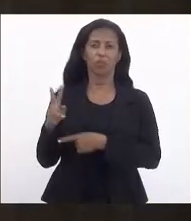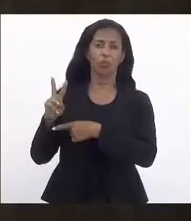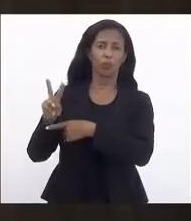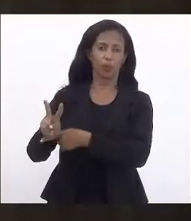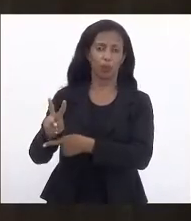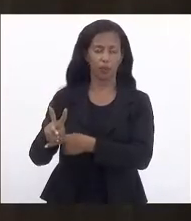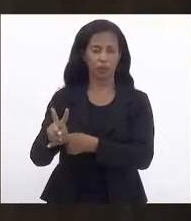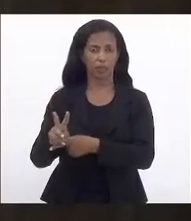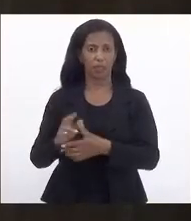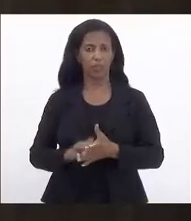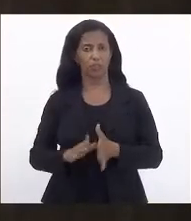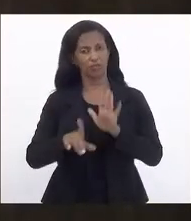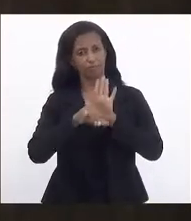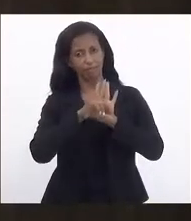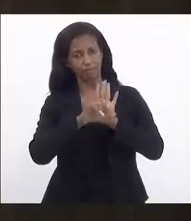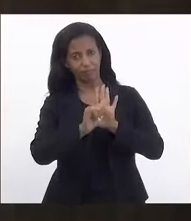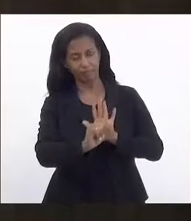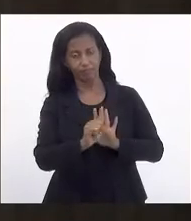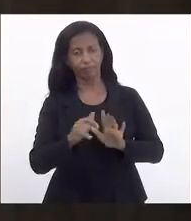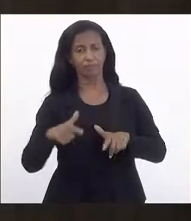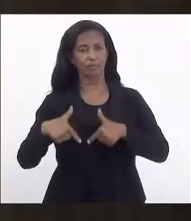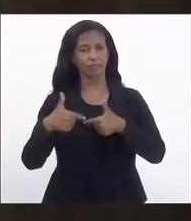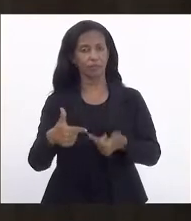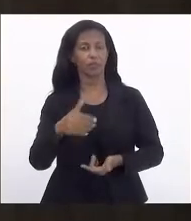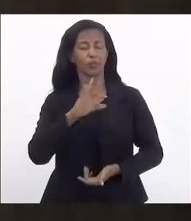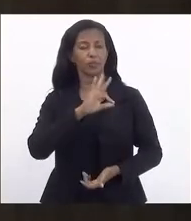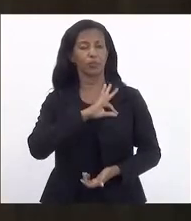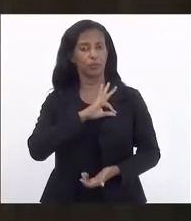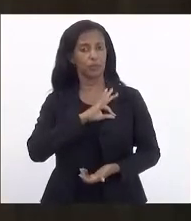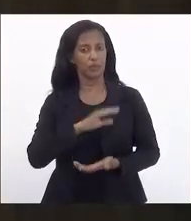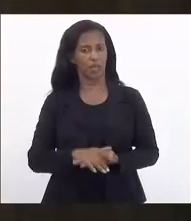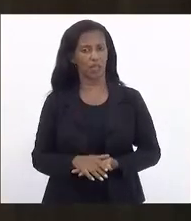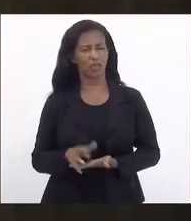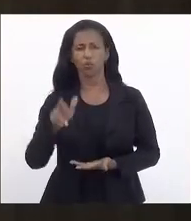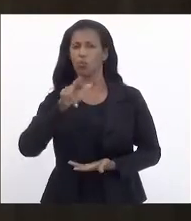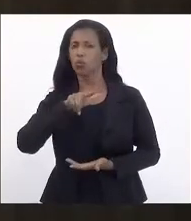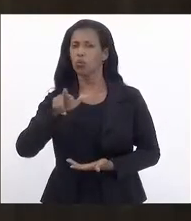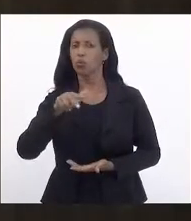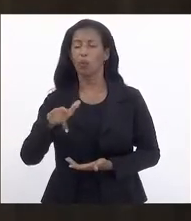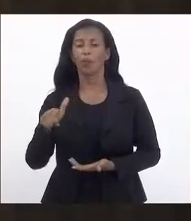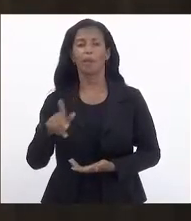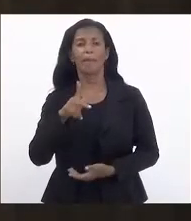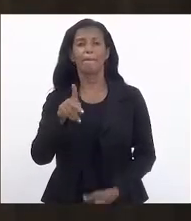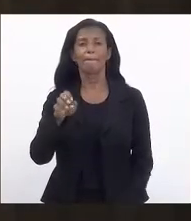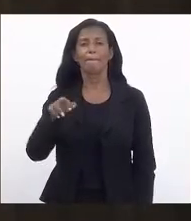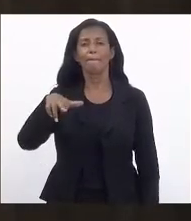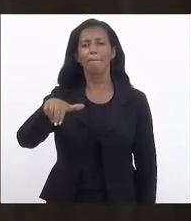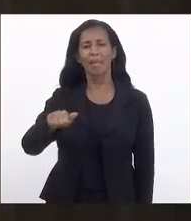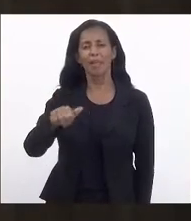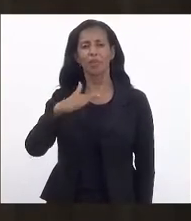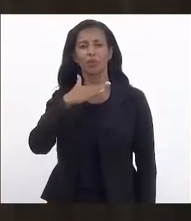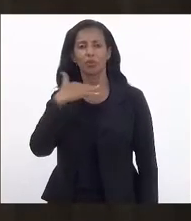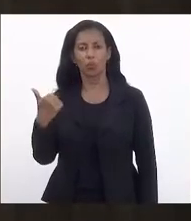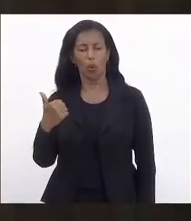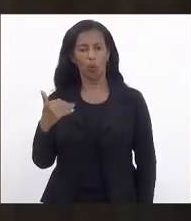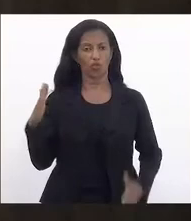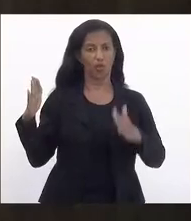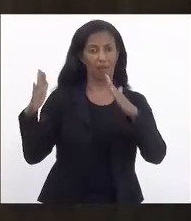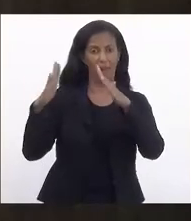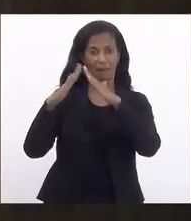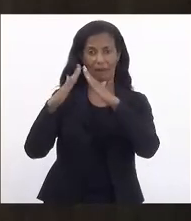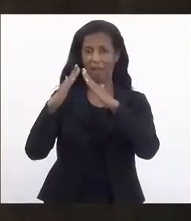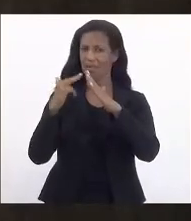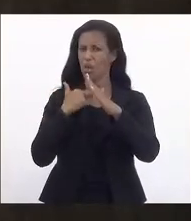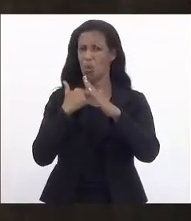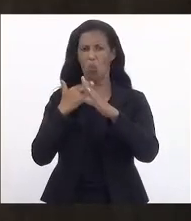o cumprimento da lei nas ações policiais não existe pena de morte no país casas não podem